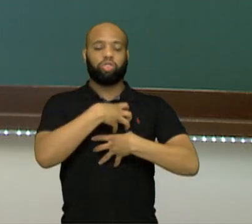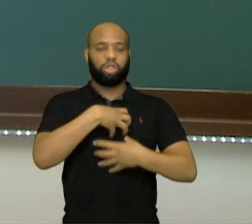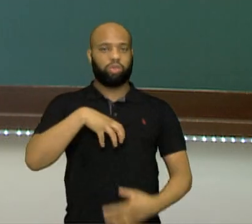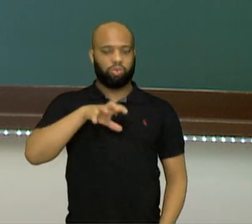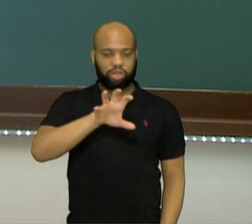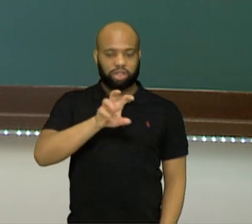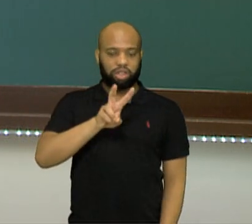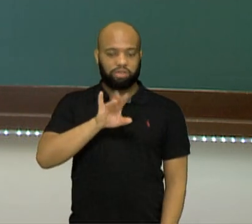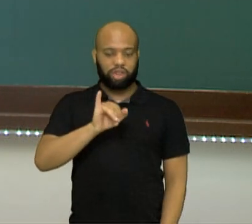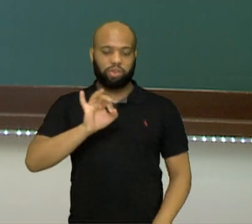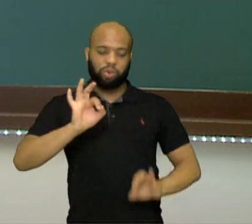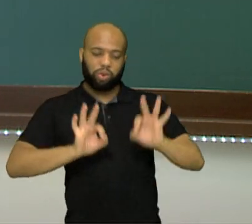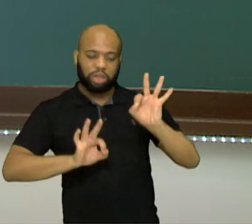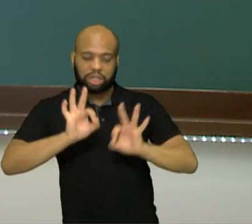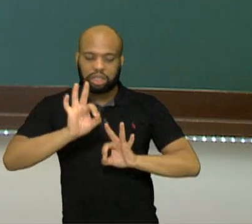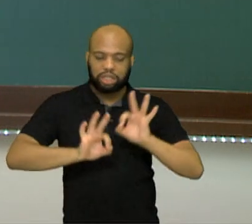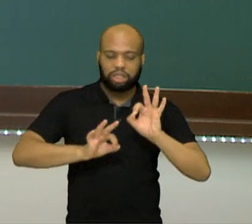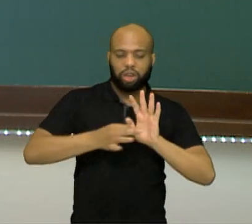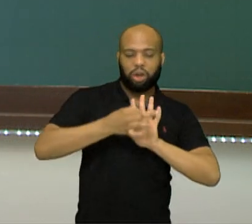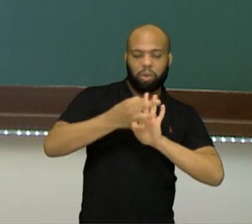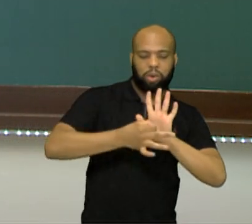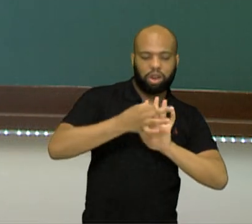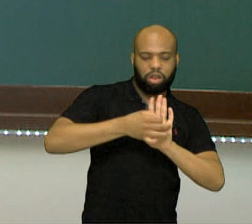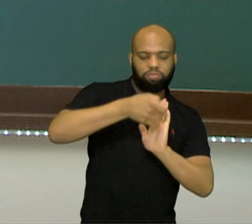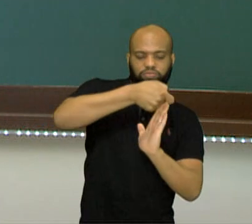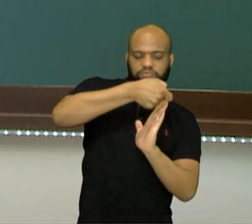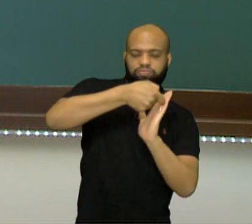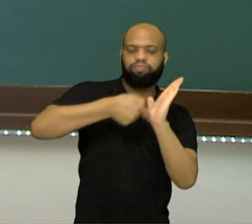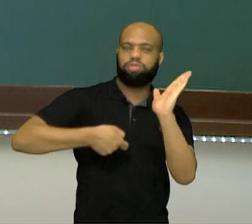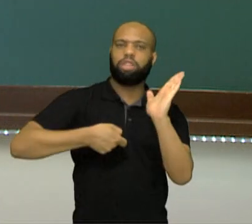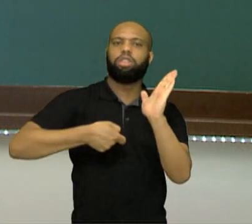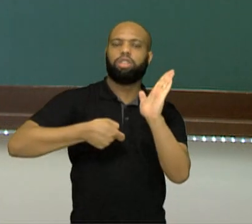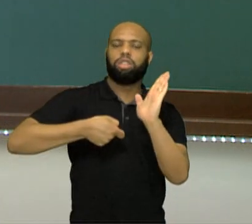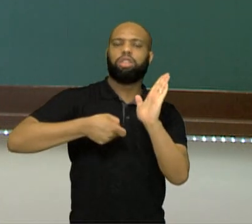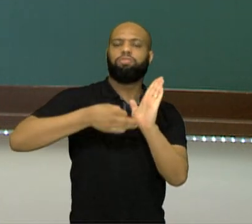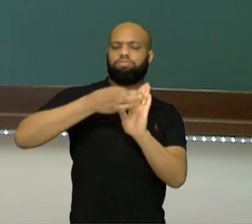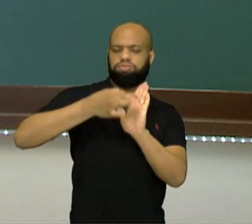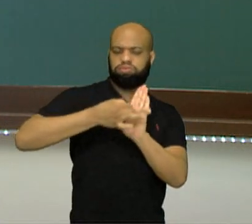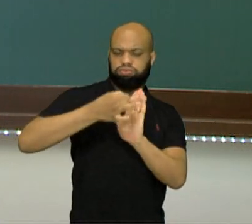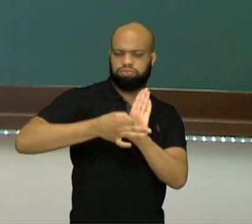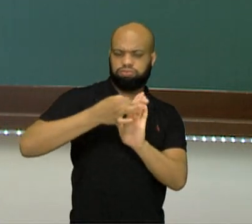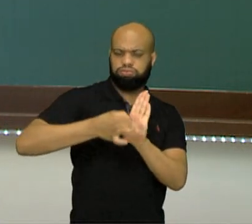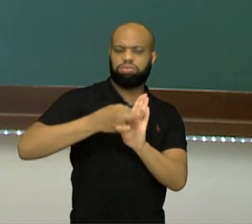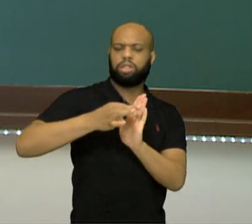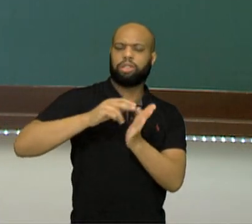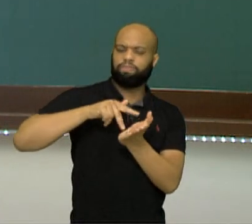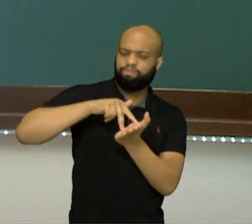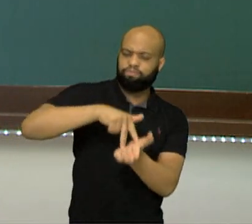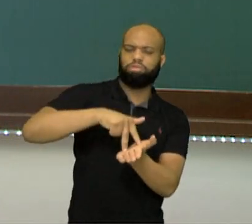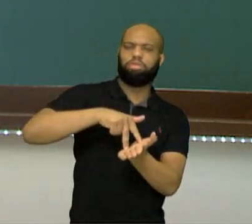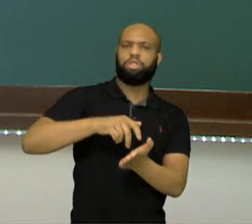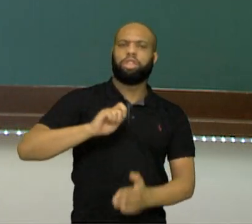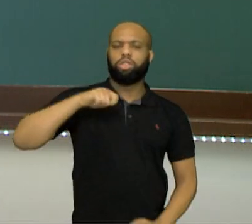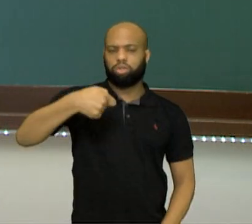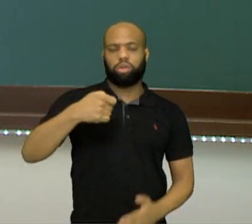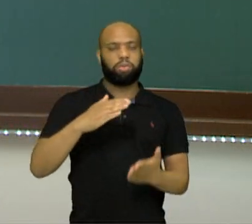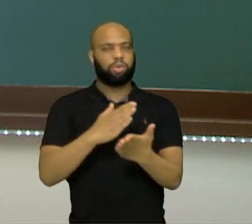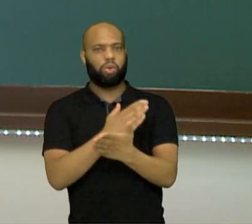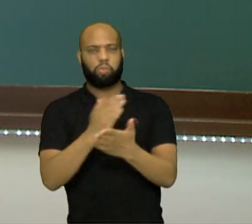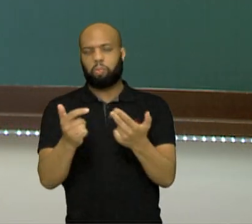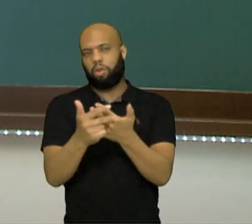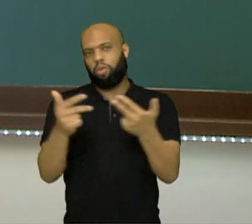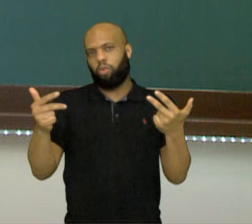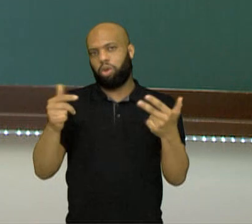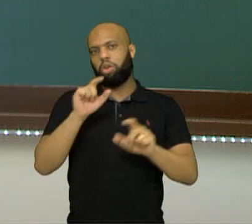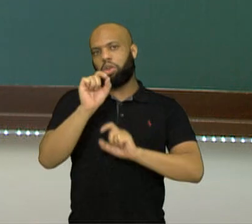organizar os seus argumentos e tecer uma opinião bem sustentada em relação